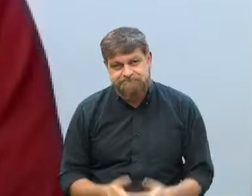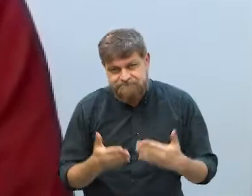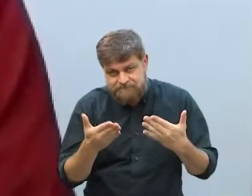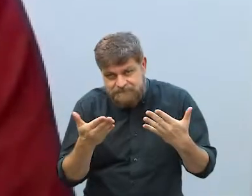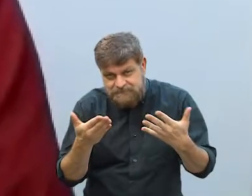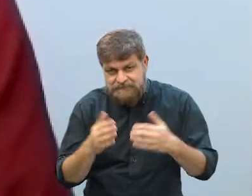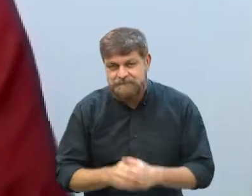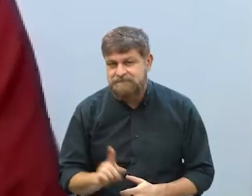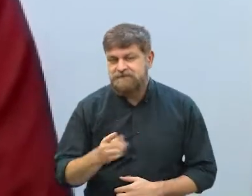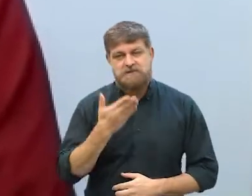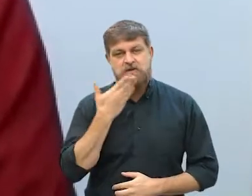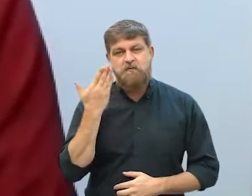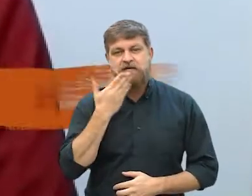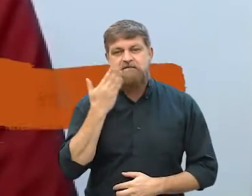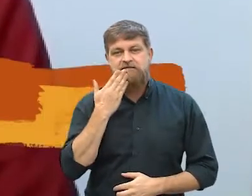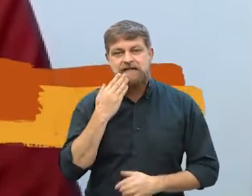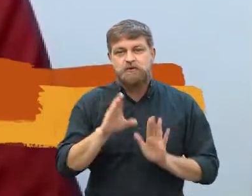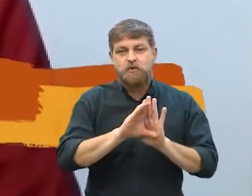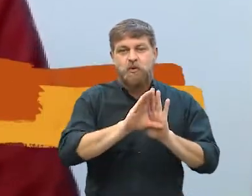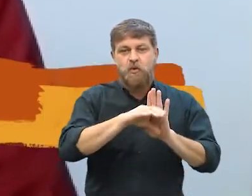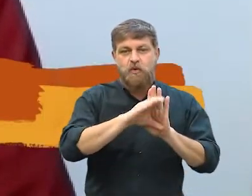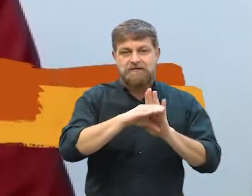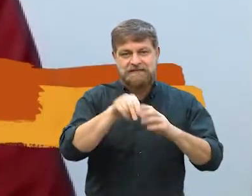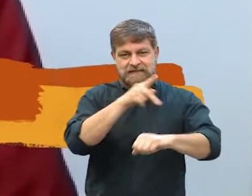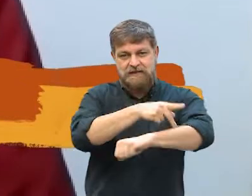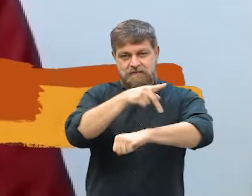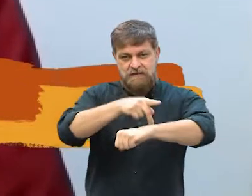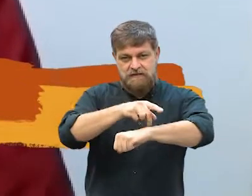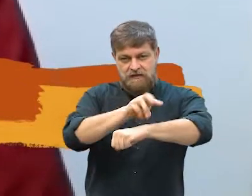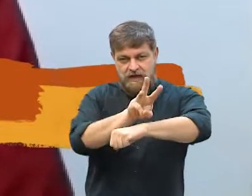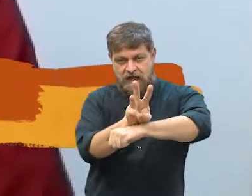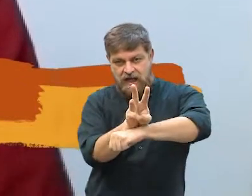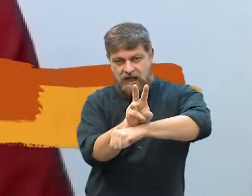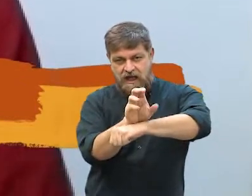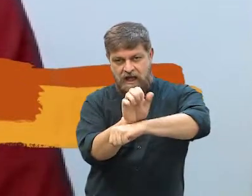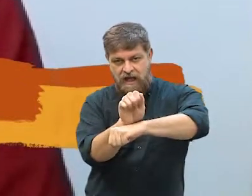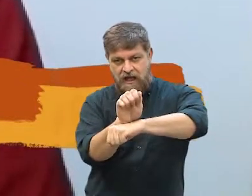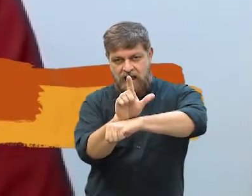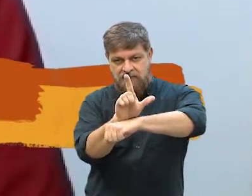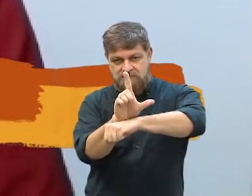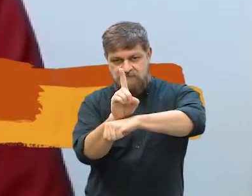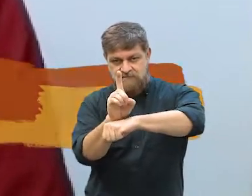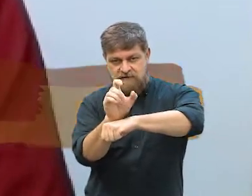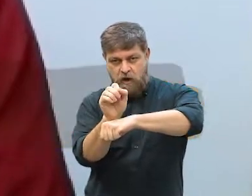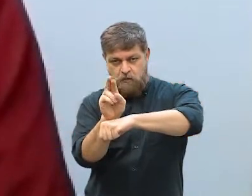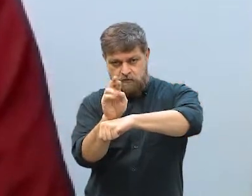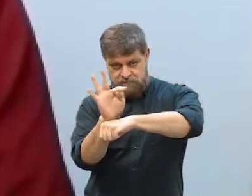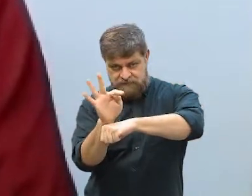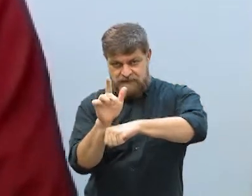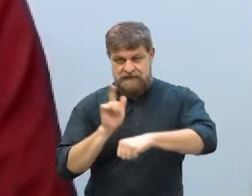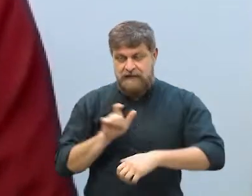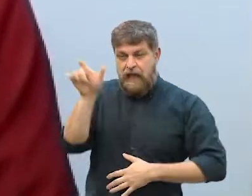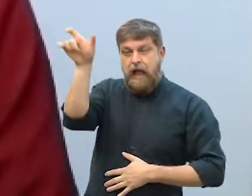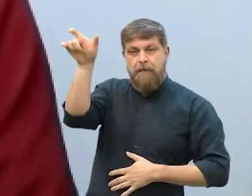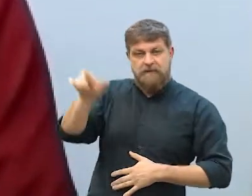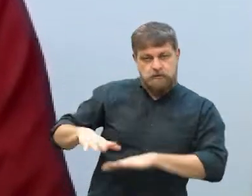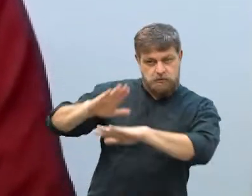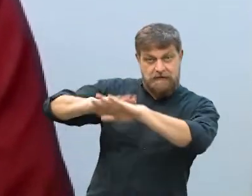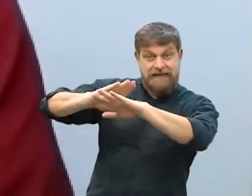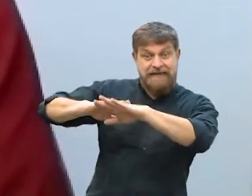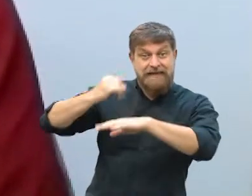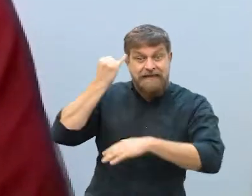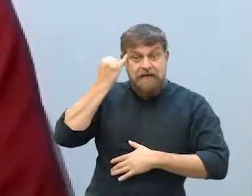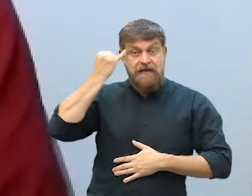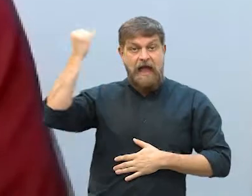Olha, não é fácil definir a pedagogia Waldorf, mas tem uma fala do Rudolf Steiner, que foi